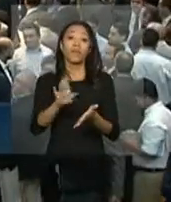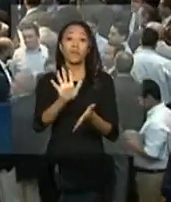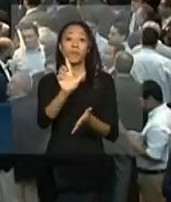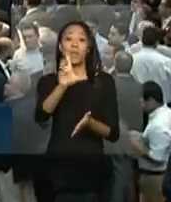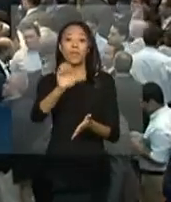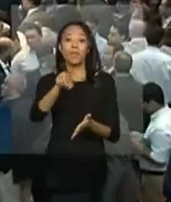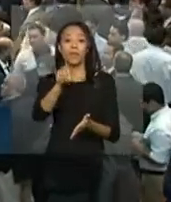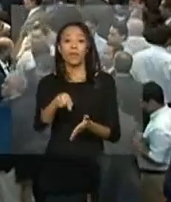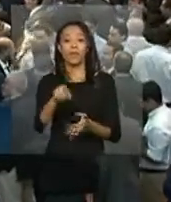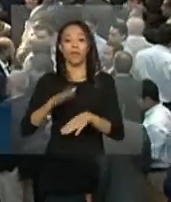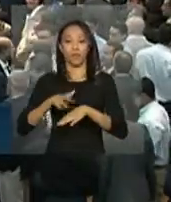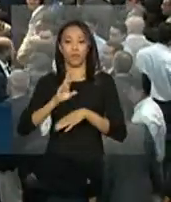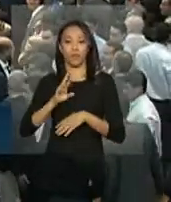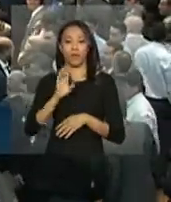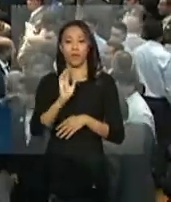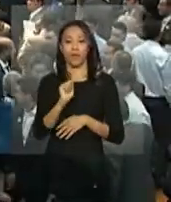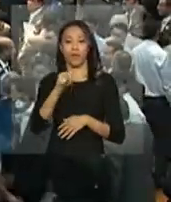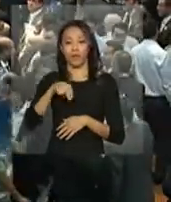pela